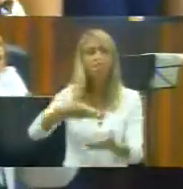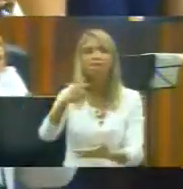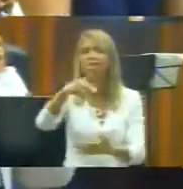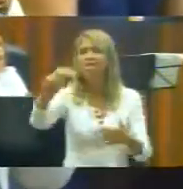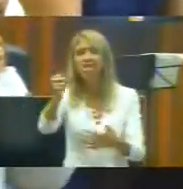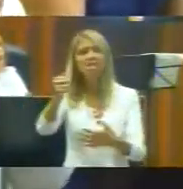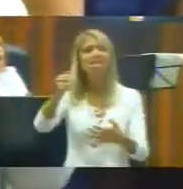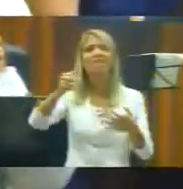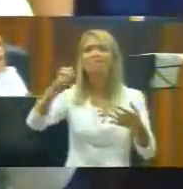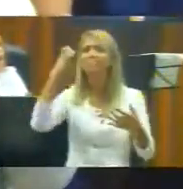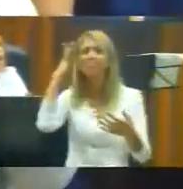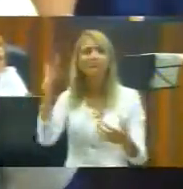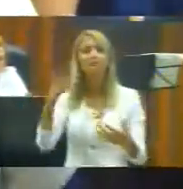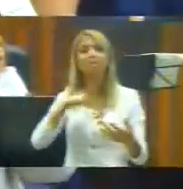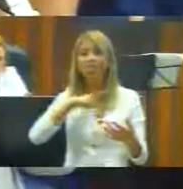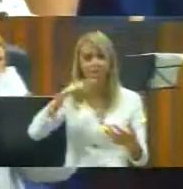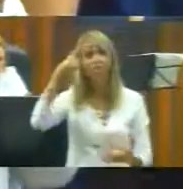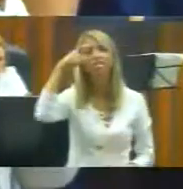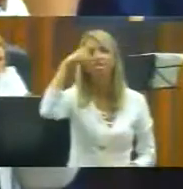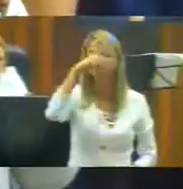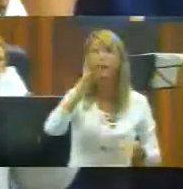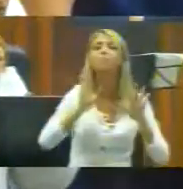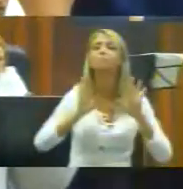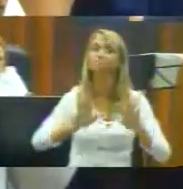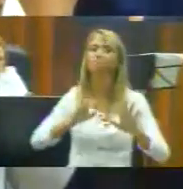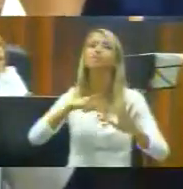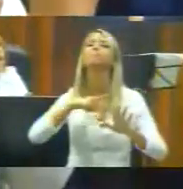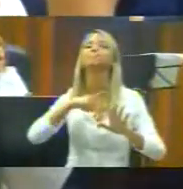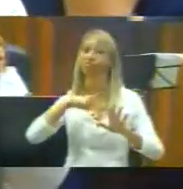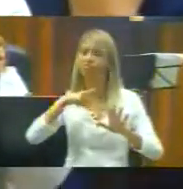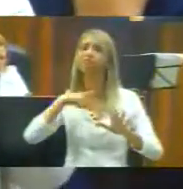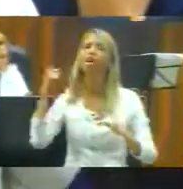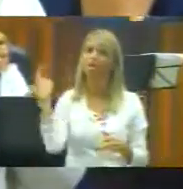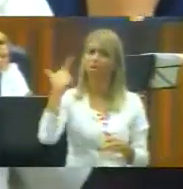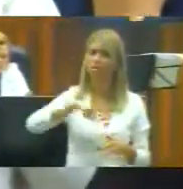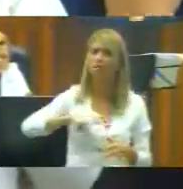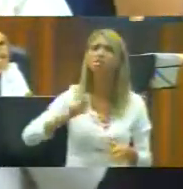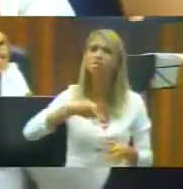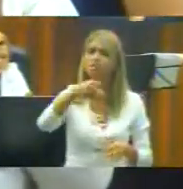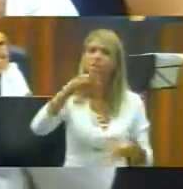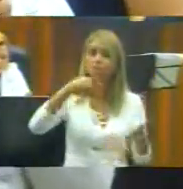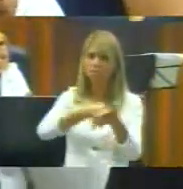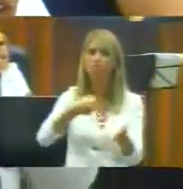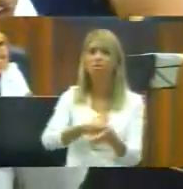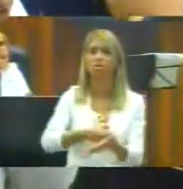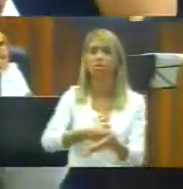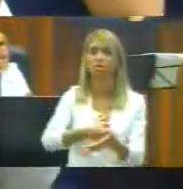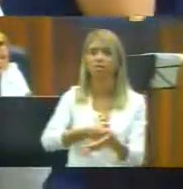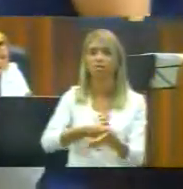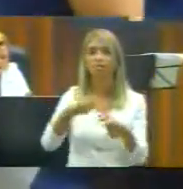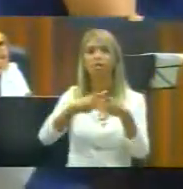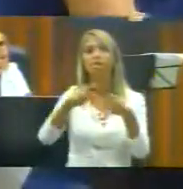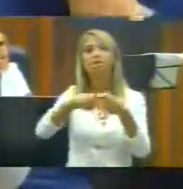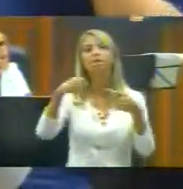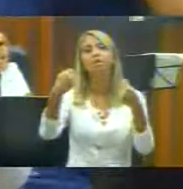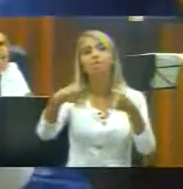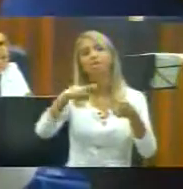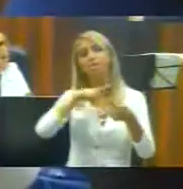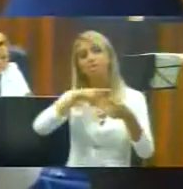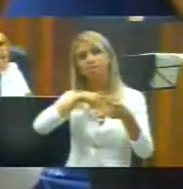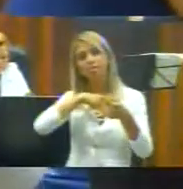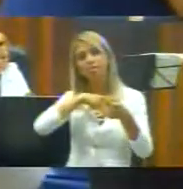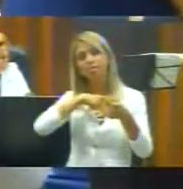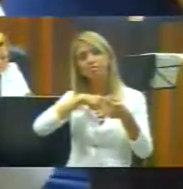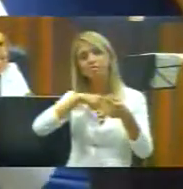muita dificuldade. Mas a gente tem que perseverar. Então, eu falo para vocês, coloquem sempre o objetivo de vocês